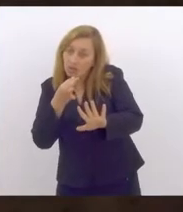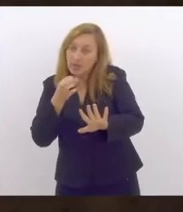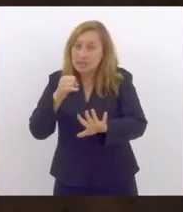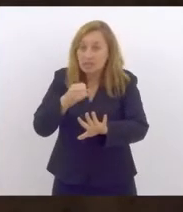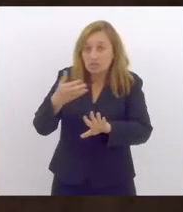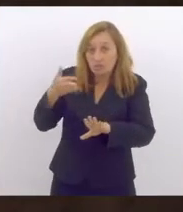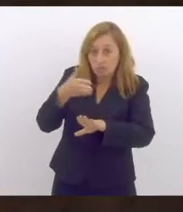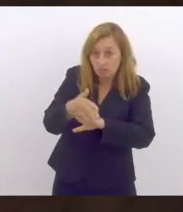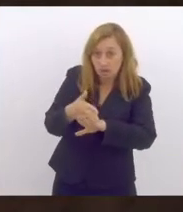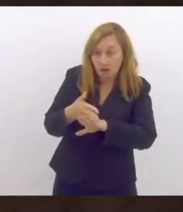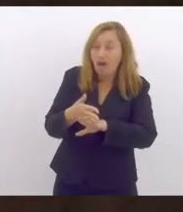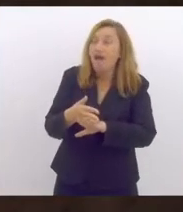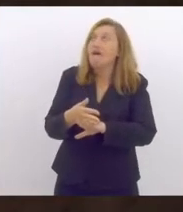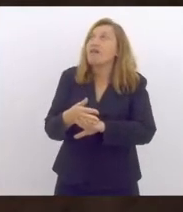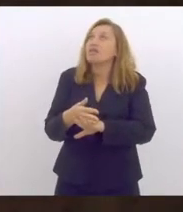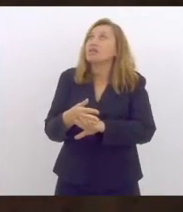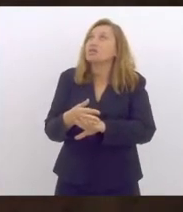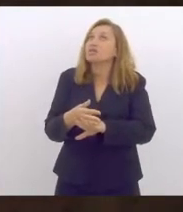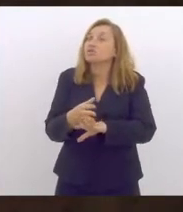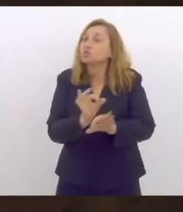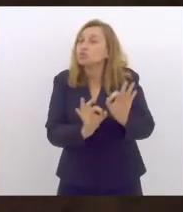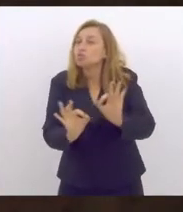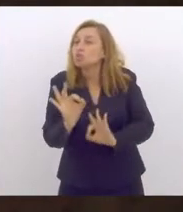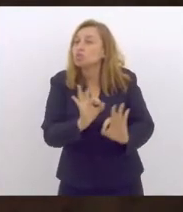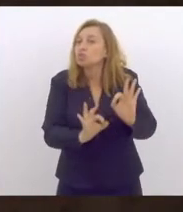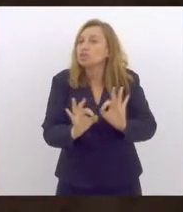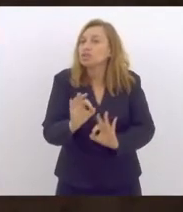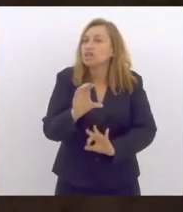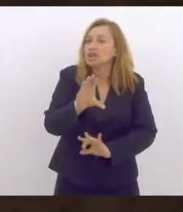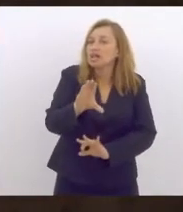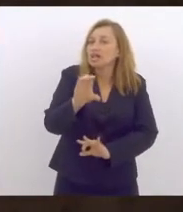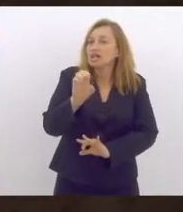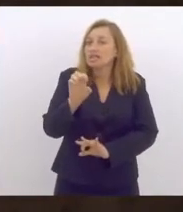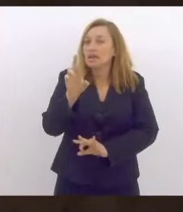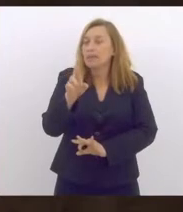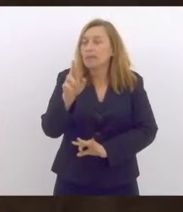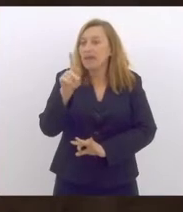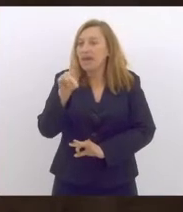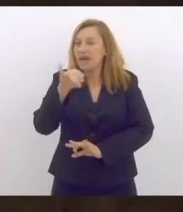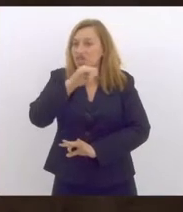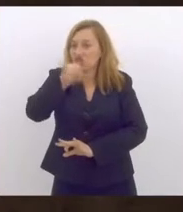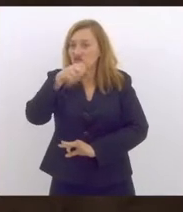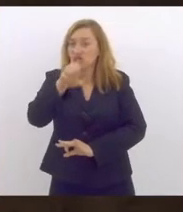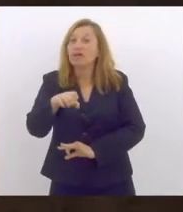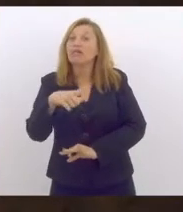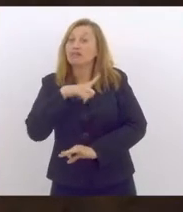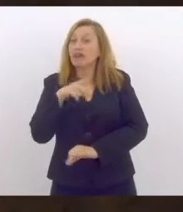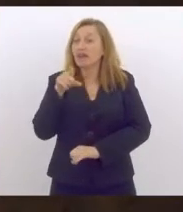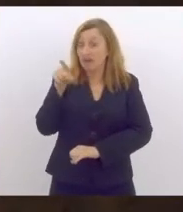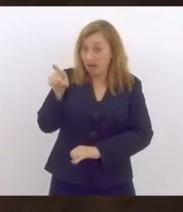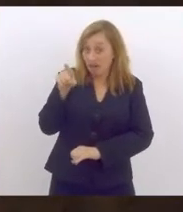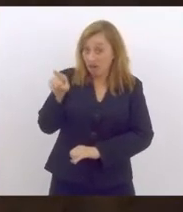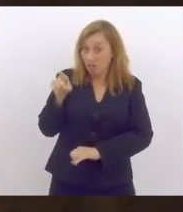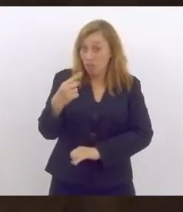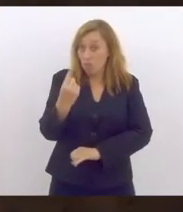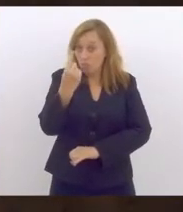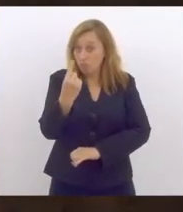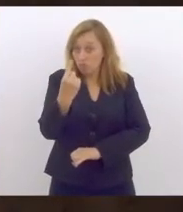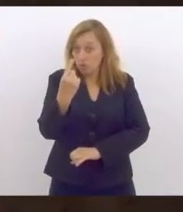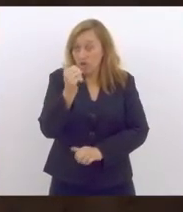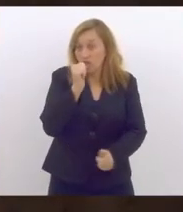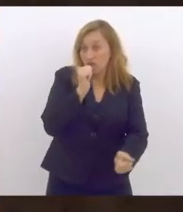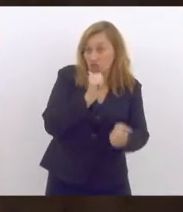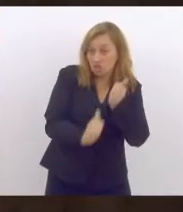entrar nos programas do CEPERGE, tem lá um que chama-se